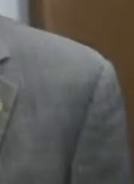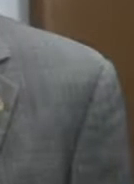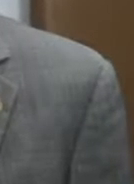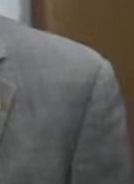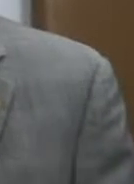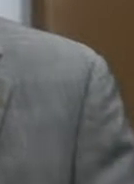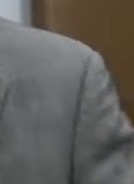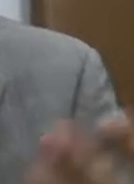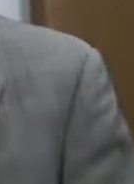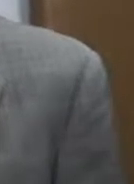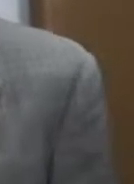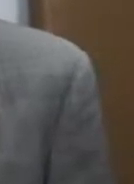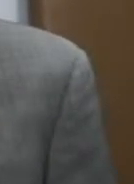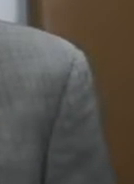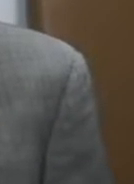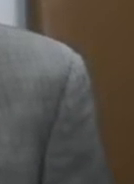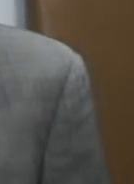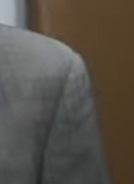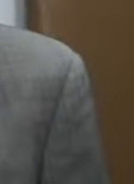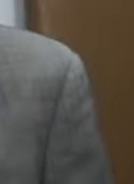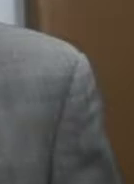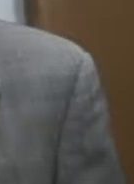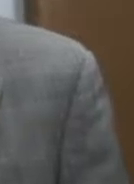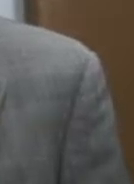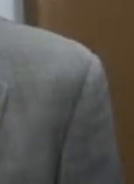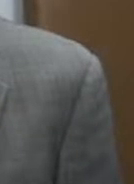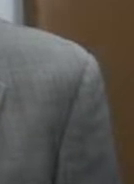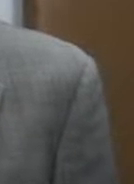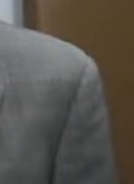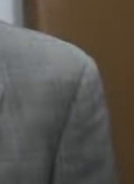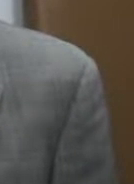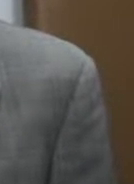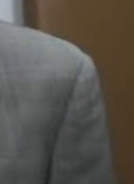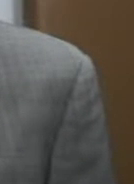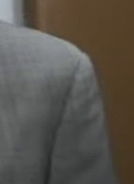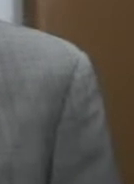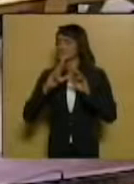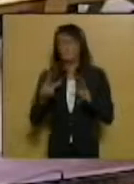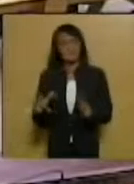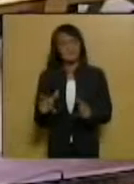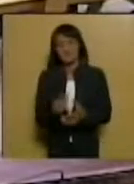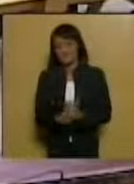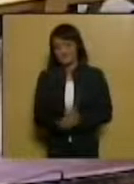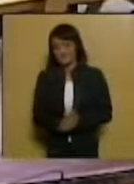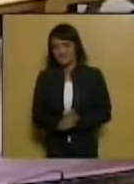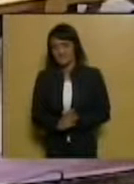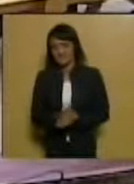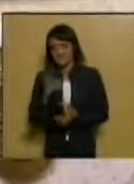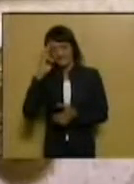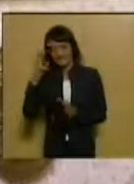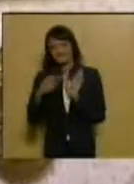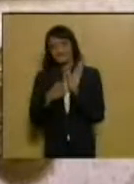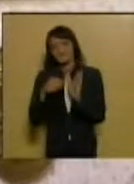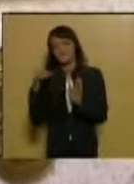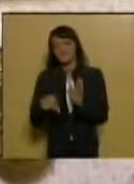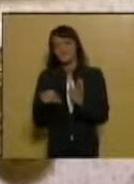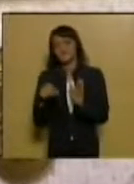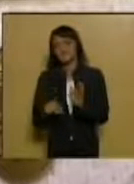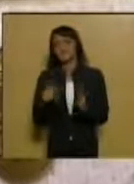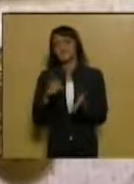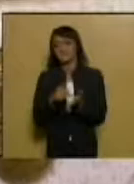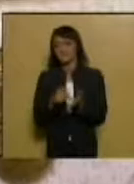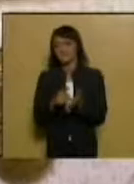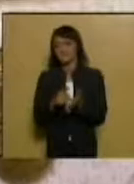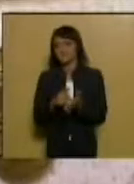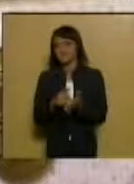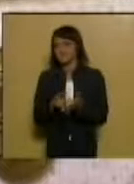ele está tirando toda essa sujeira, colocando em cima da mesa, para que a gente sergipano possa acompanhar. O senhor vai mostrar aqui de cara o que está